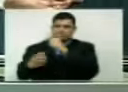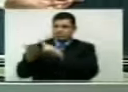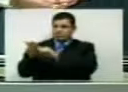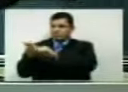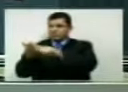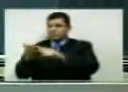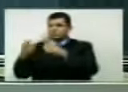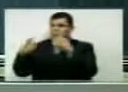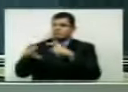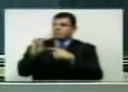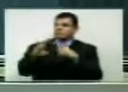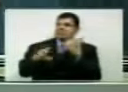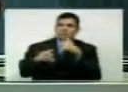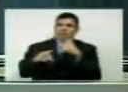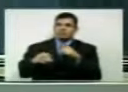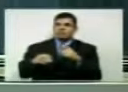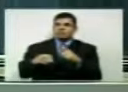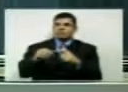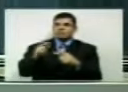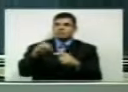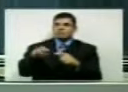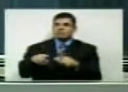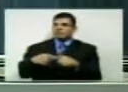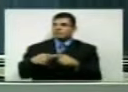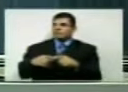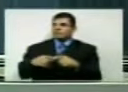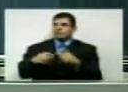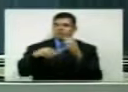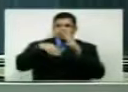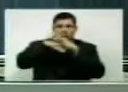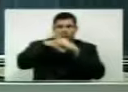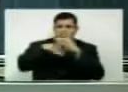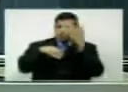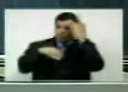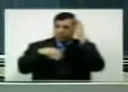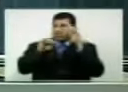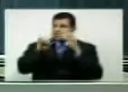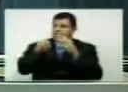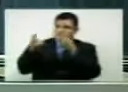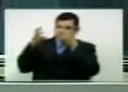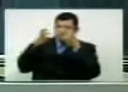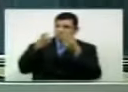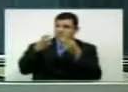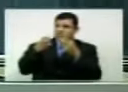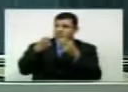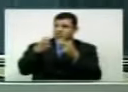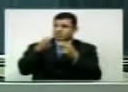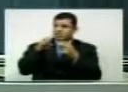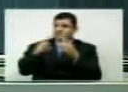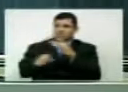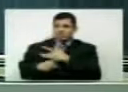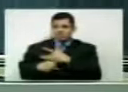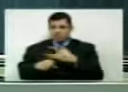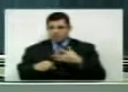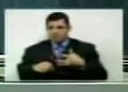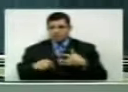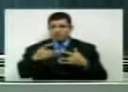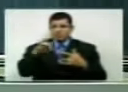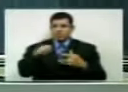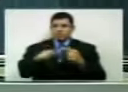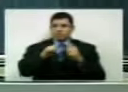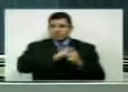limpos, onde só não tem paciente. Deputado Luiz Castro, eu não sei se você já percebeu que a propaganda de saúde pública